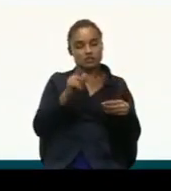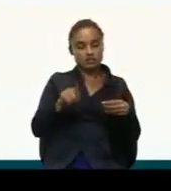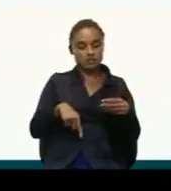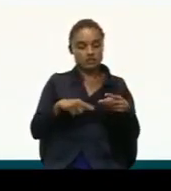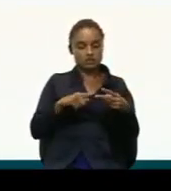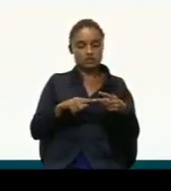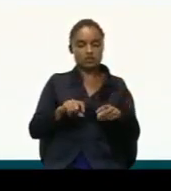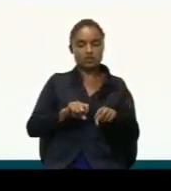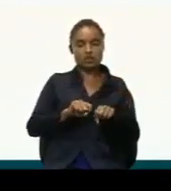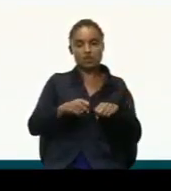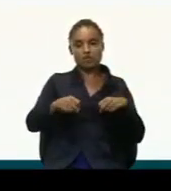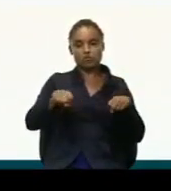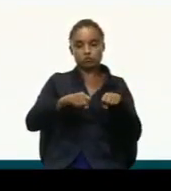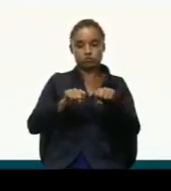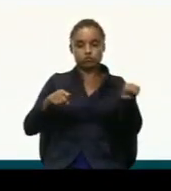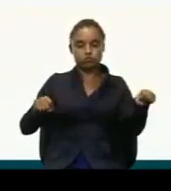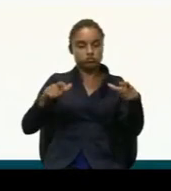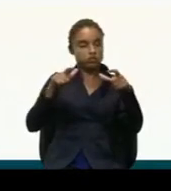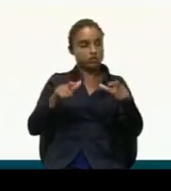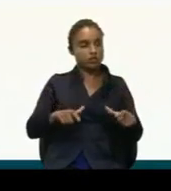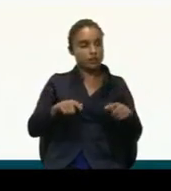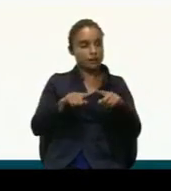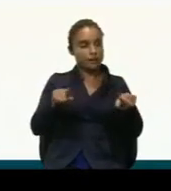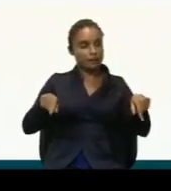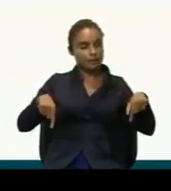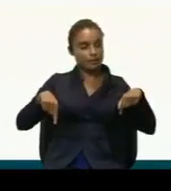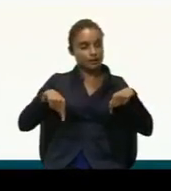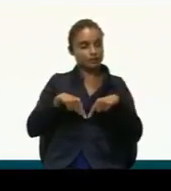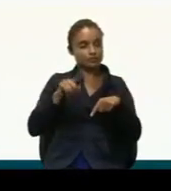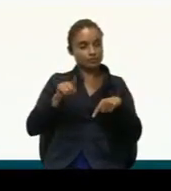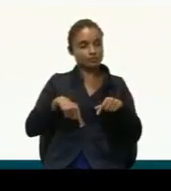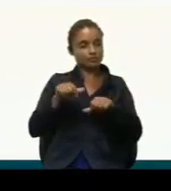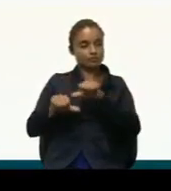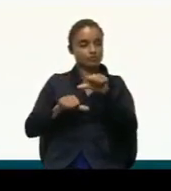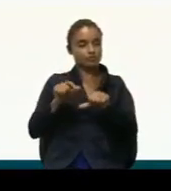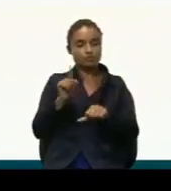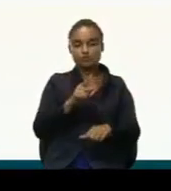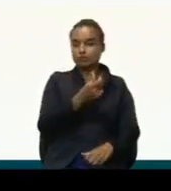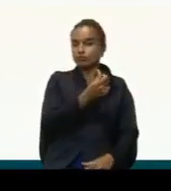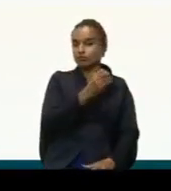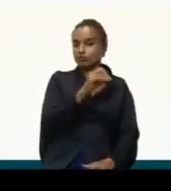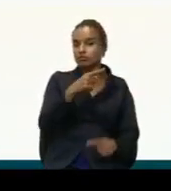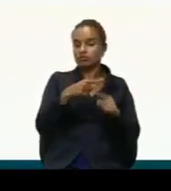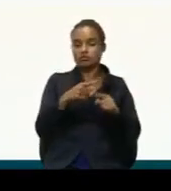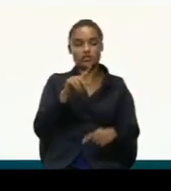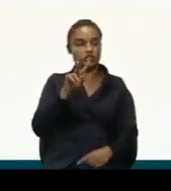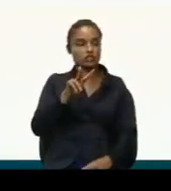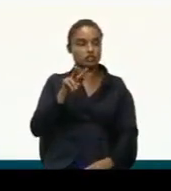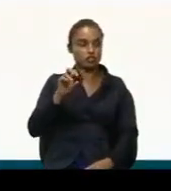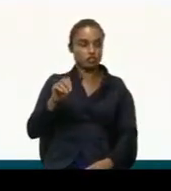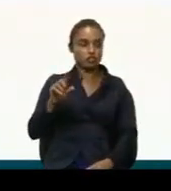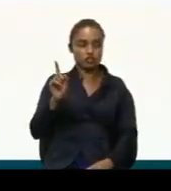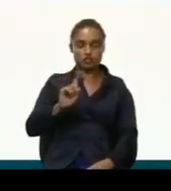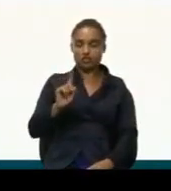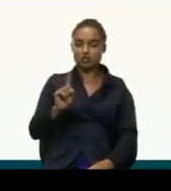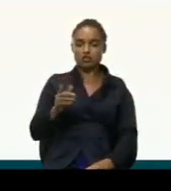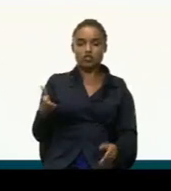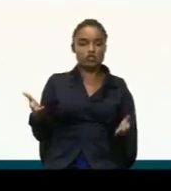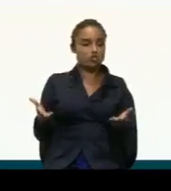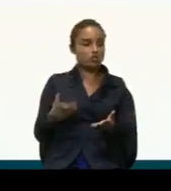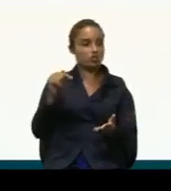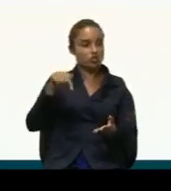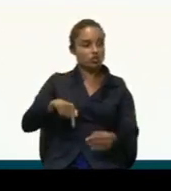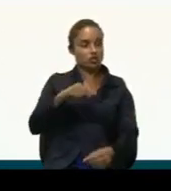terreno, essa dimensão aqui, a gente vai alterar ela, tá? Ela não é esse 60 por 20, a gente vai trabalhar